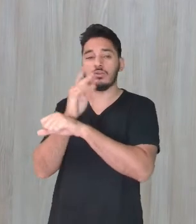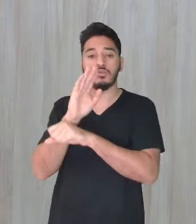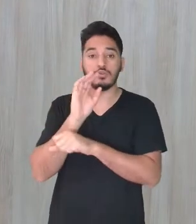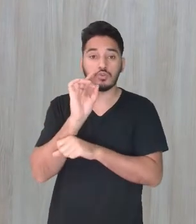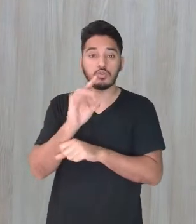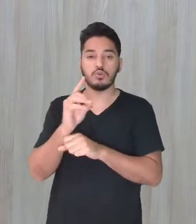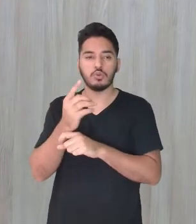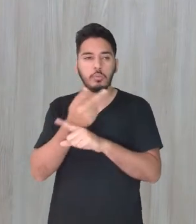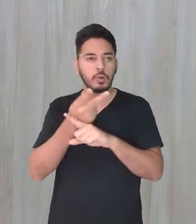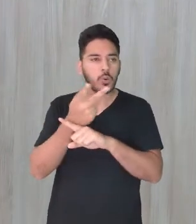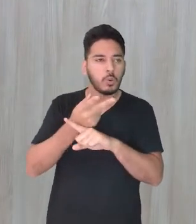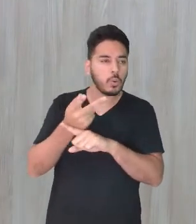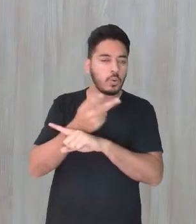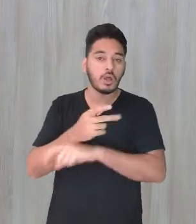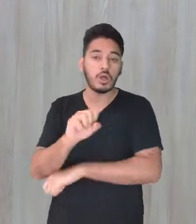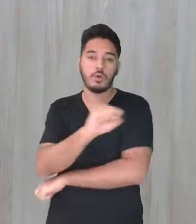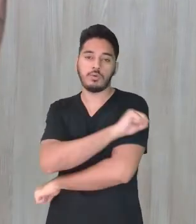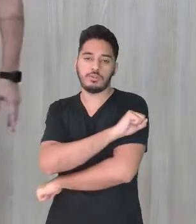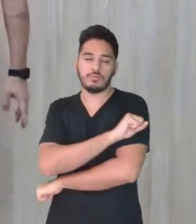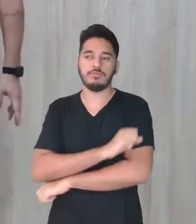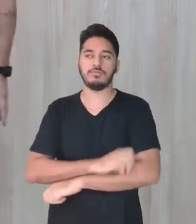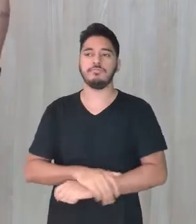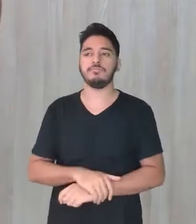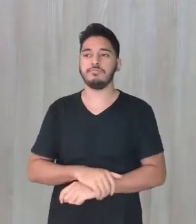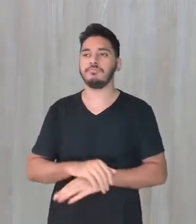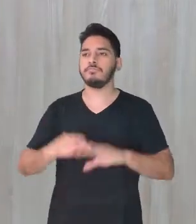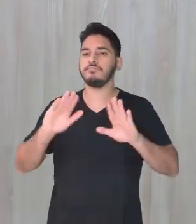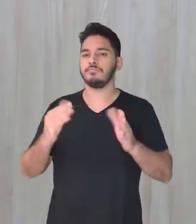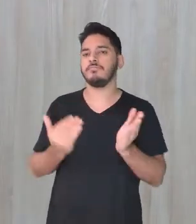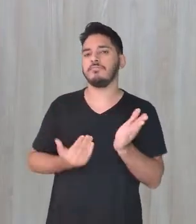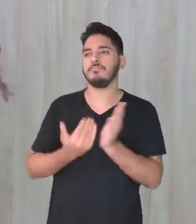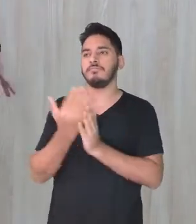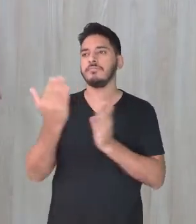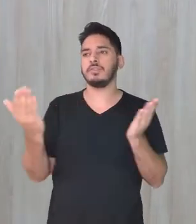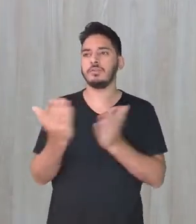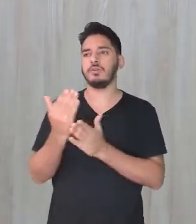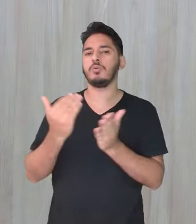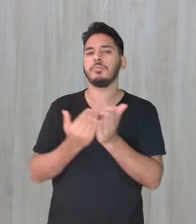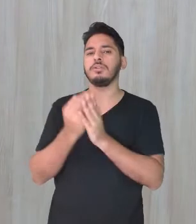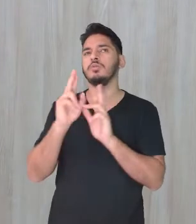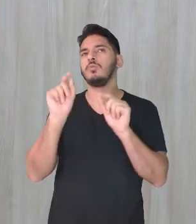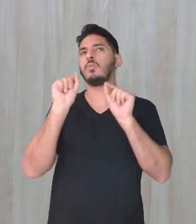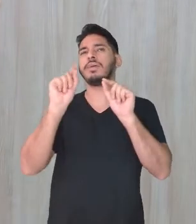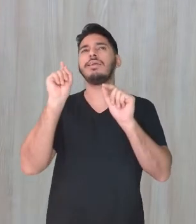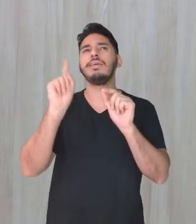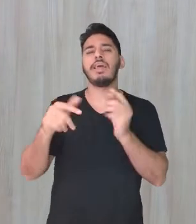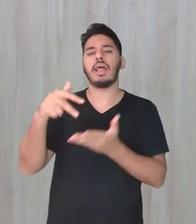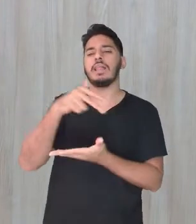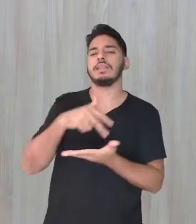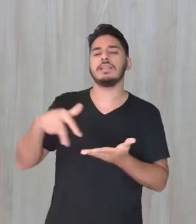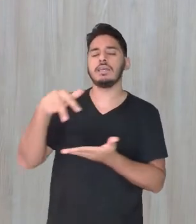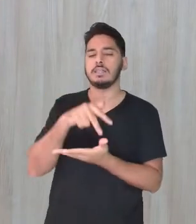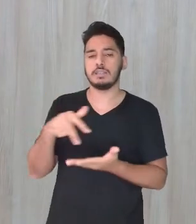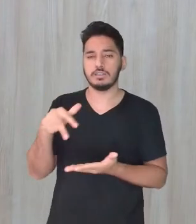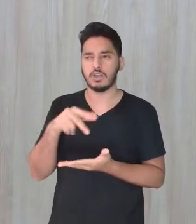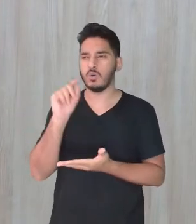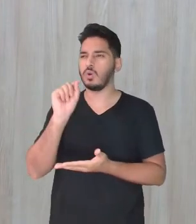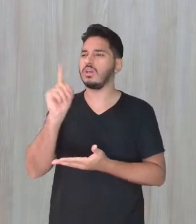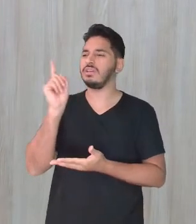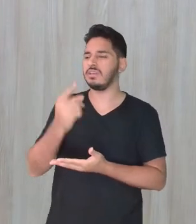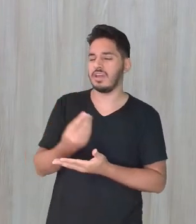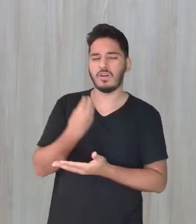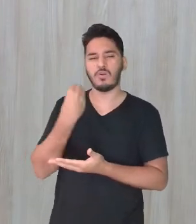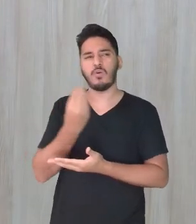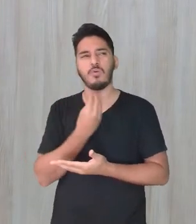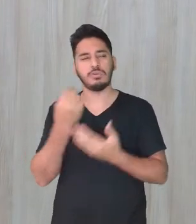É só ir lá diretamente. Mas vamos embora para o nosso conteúdo. Começando falando o que é a dança, né? O que é, como é que a